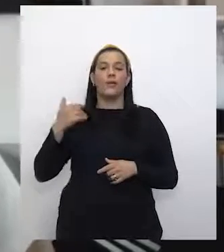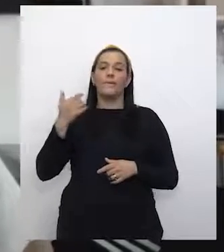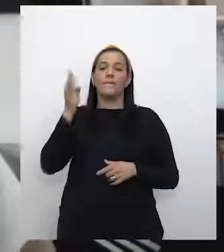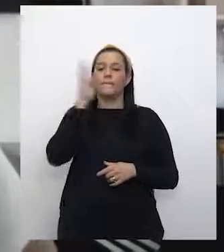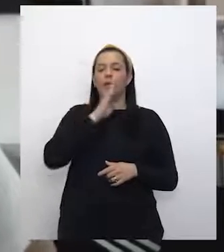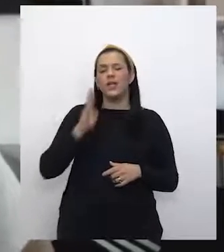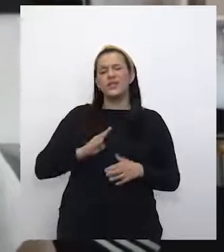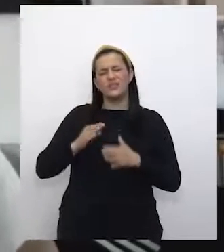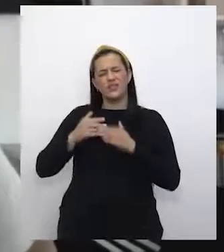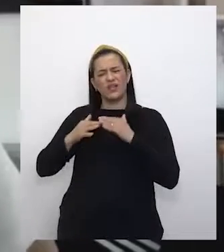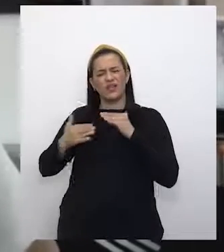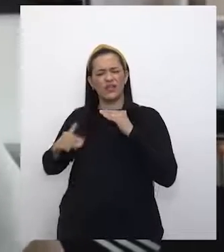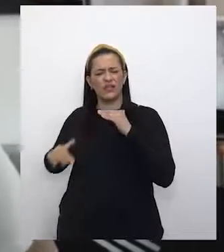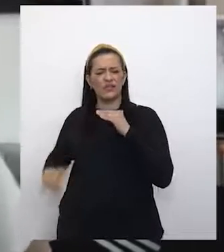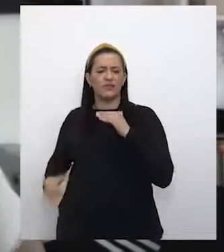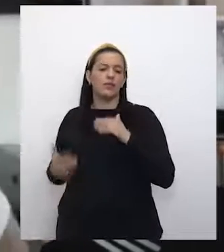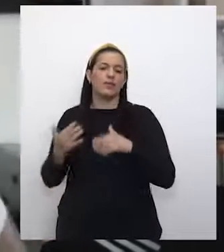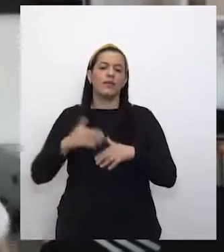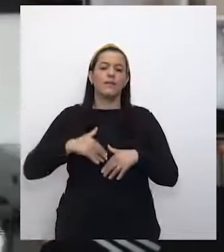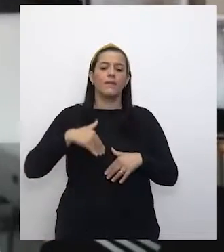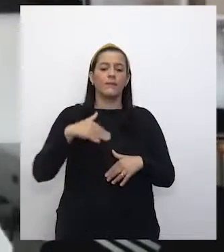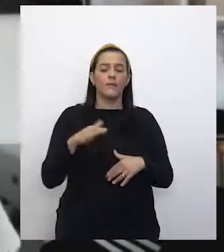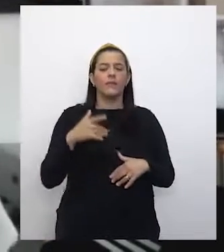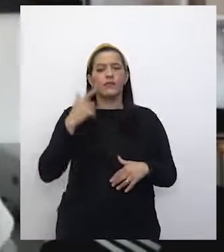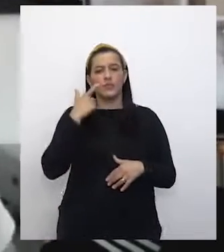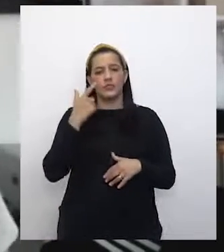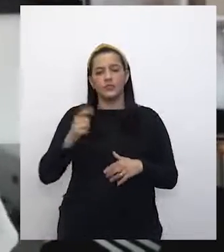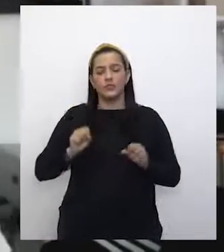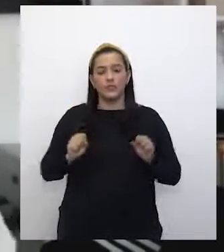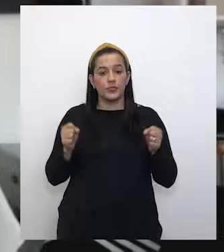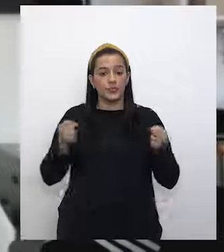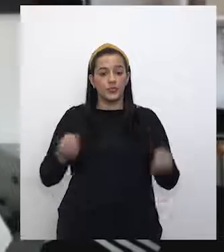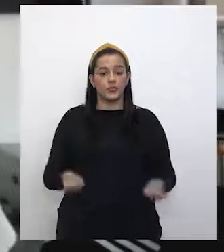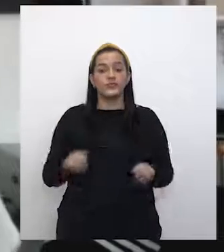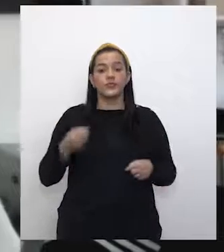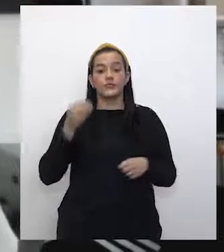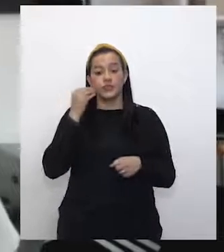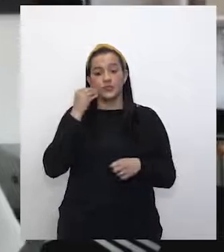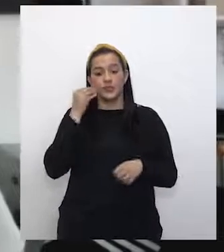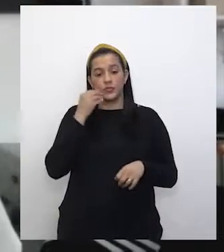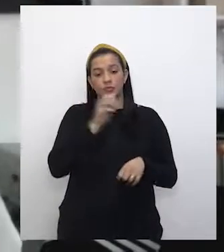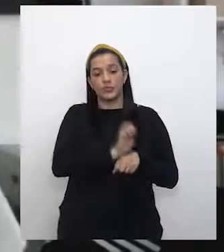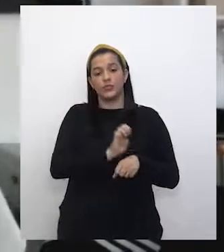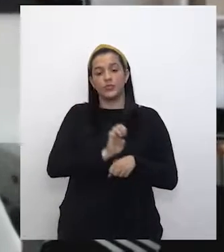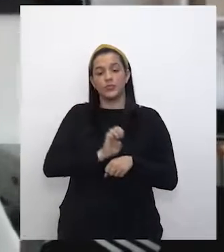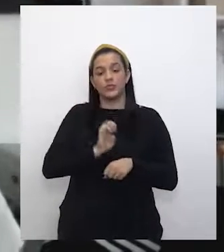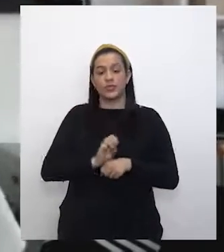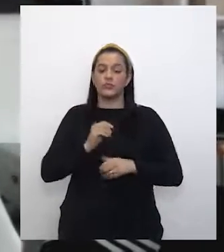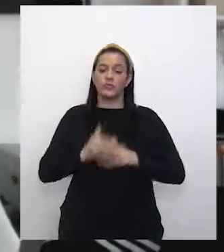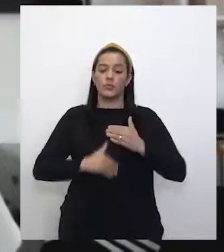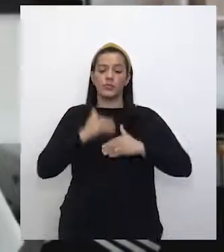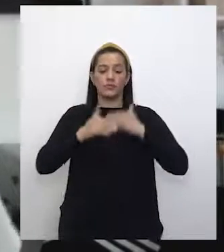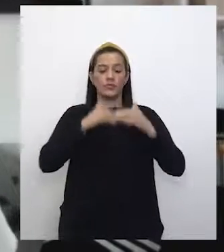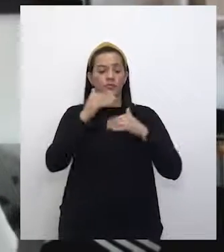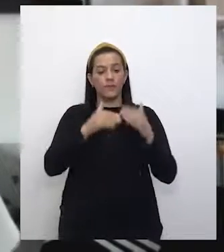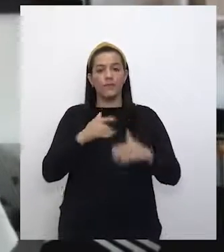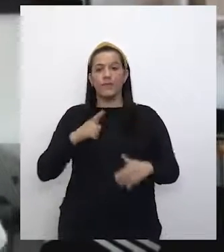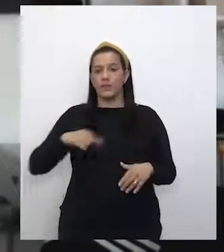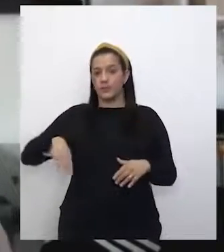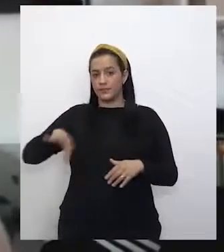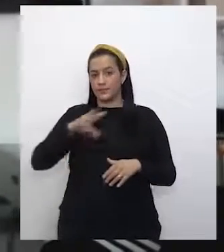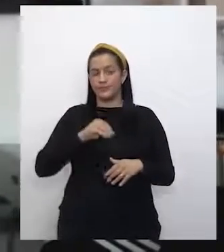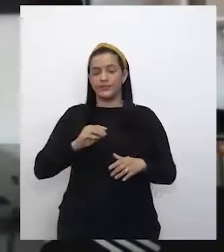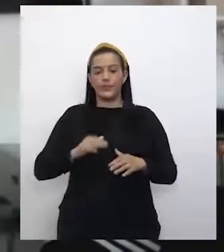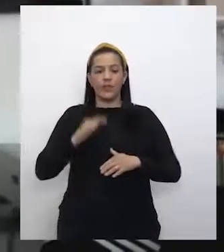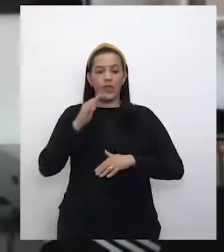né? Mas cada vez mais a gente vê o esforço dos estados, né, para poder desenvolver esse tipo de ação,